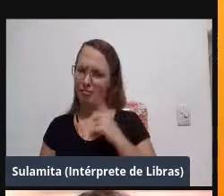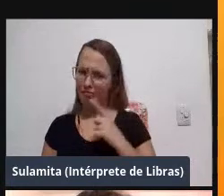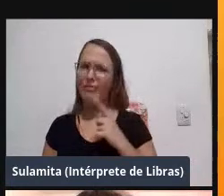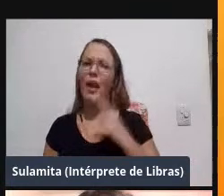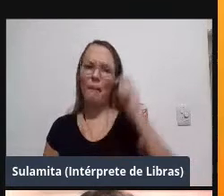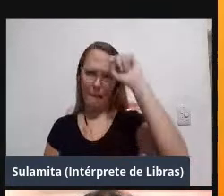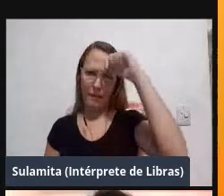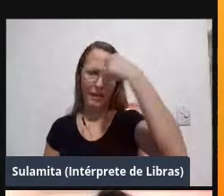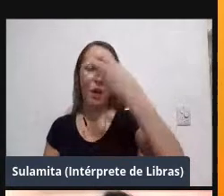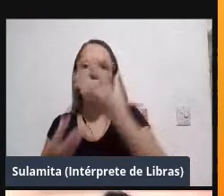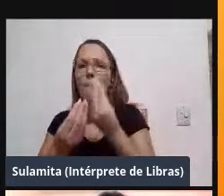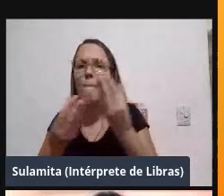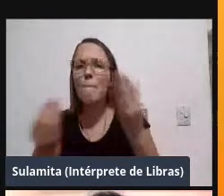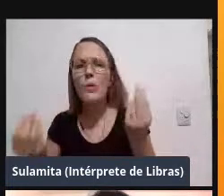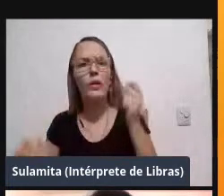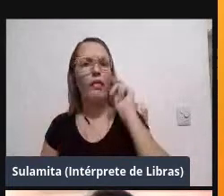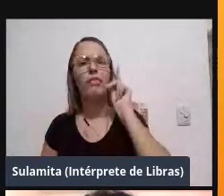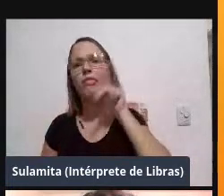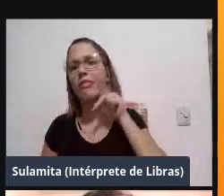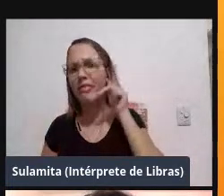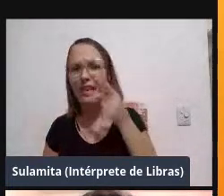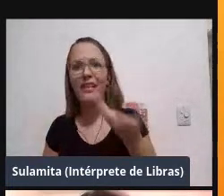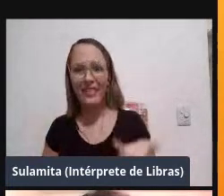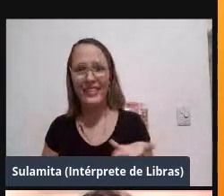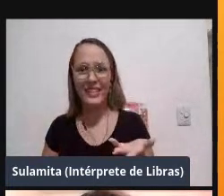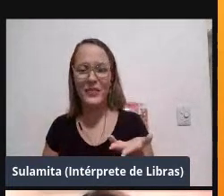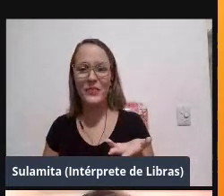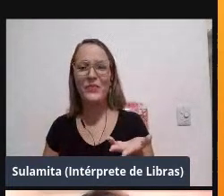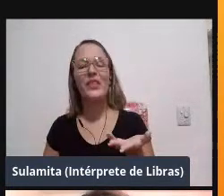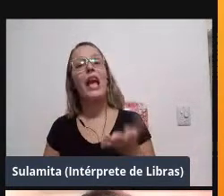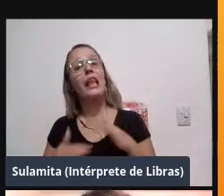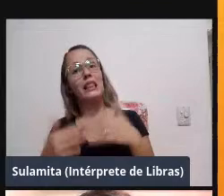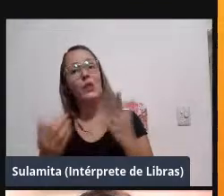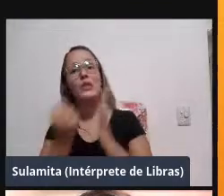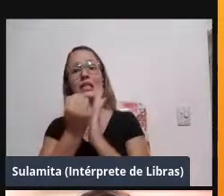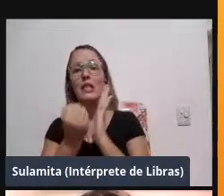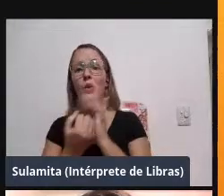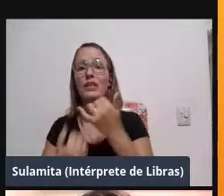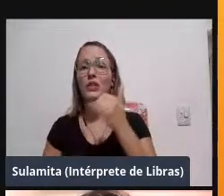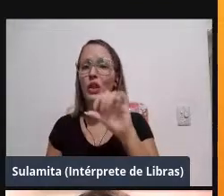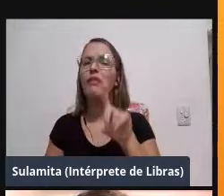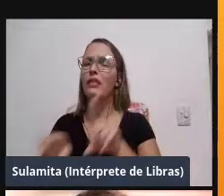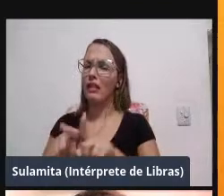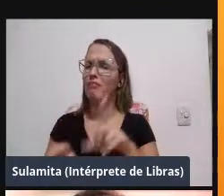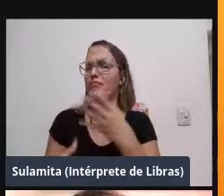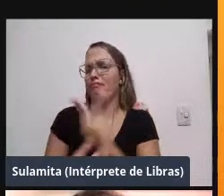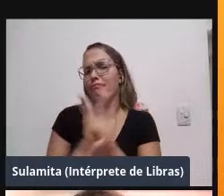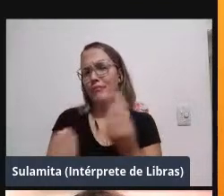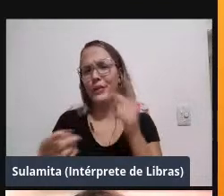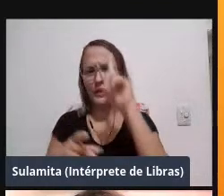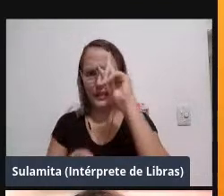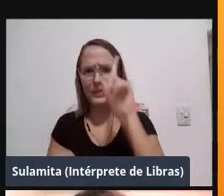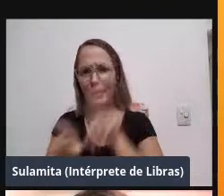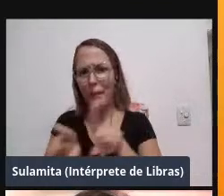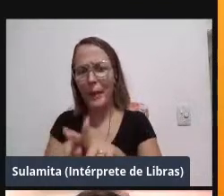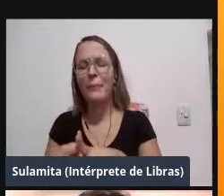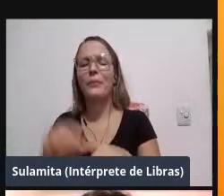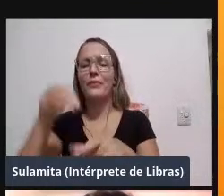XIX era enorme também. Então, eu falei, bom, então tem aí um campo para pesquisar. Passa, por favor.